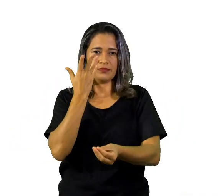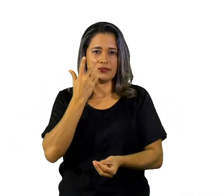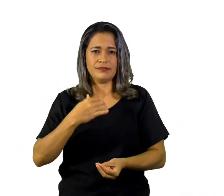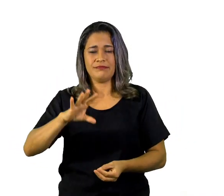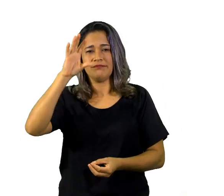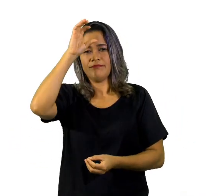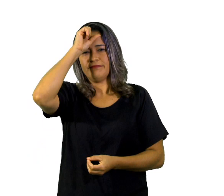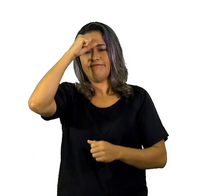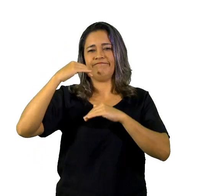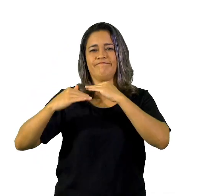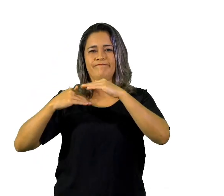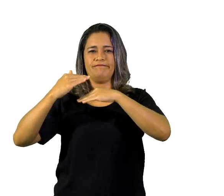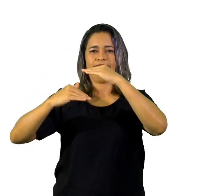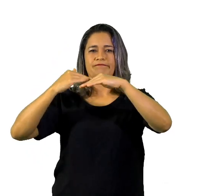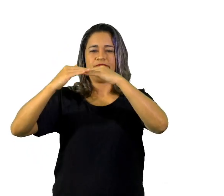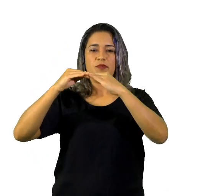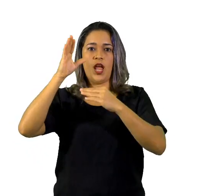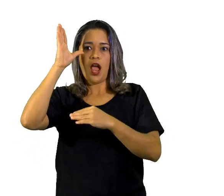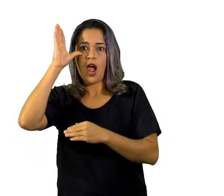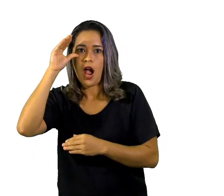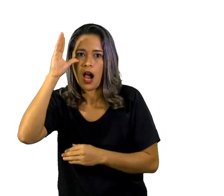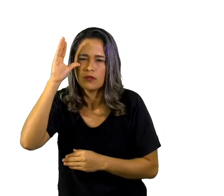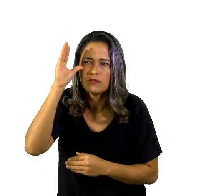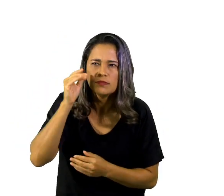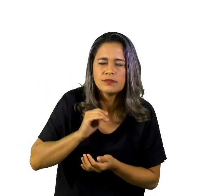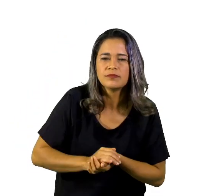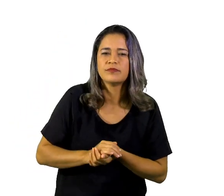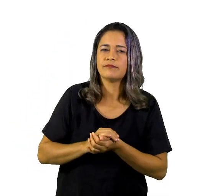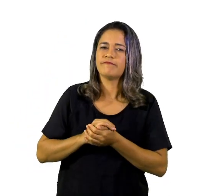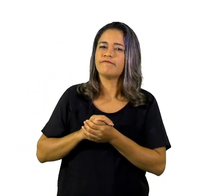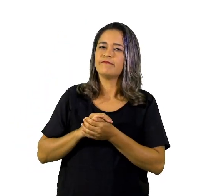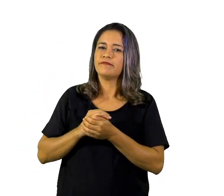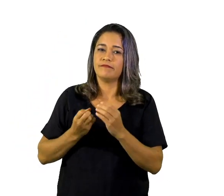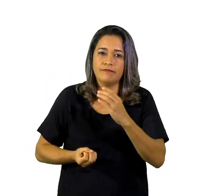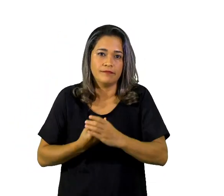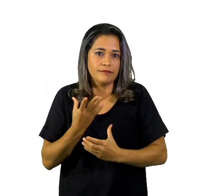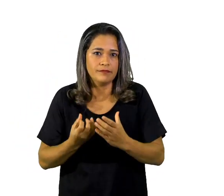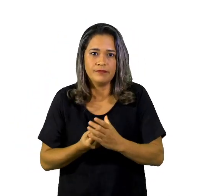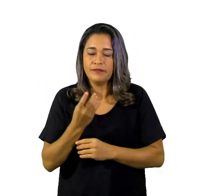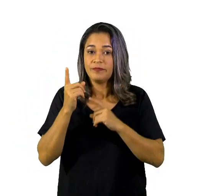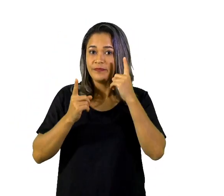o desenvolvimento da curiosidade, criatividade e a